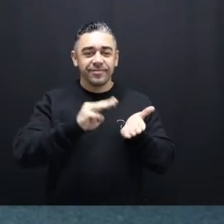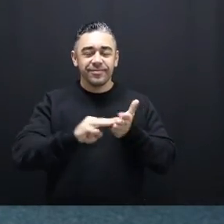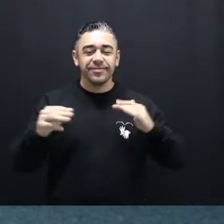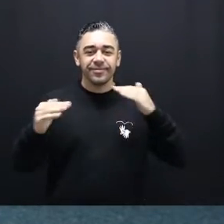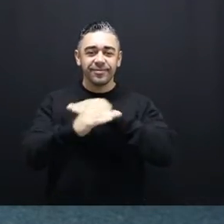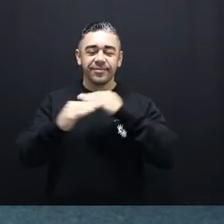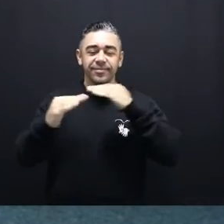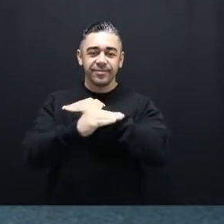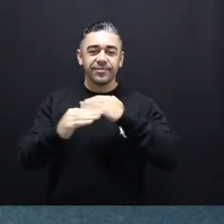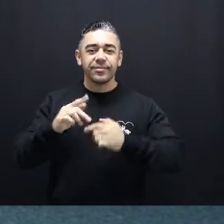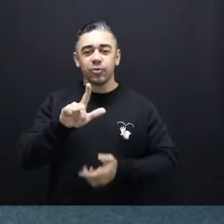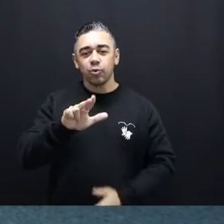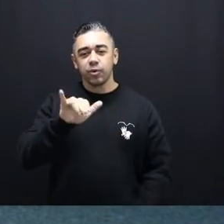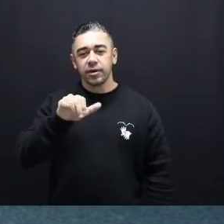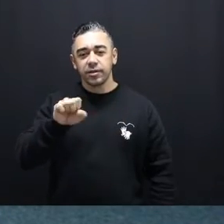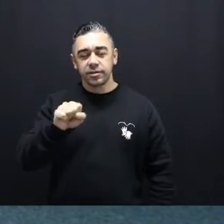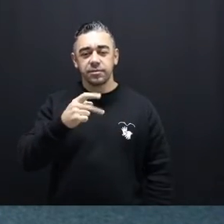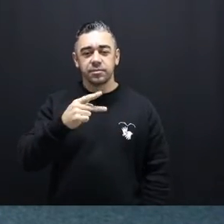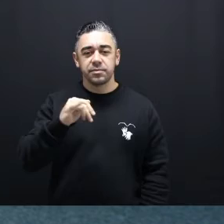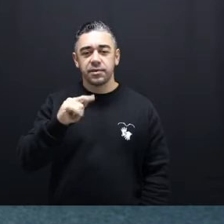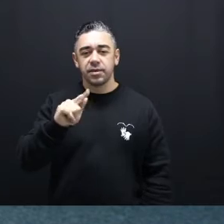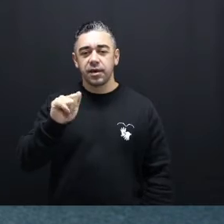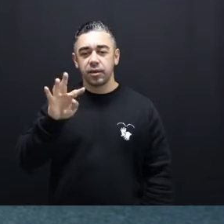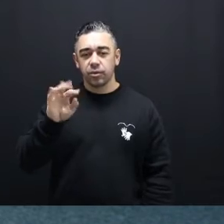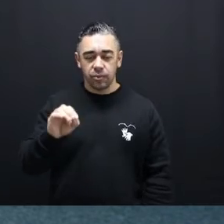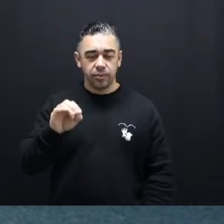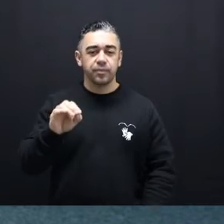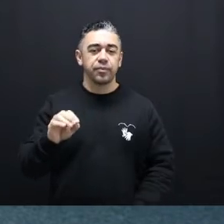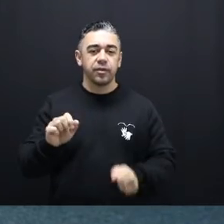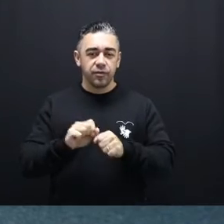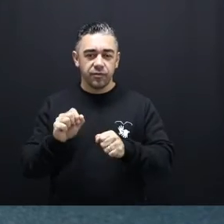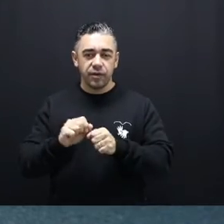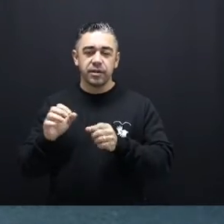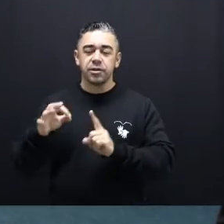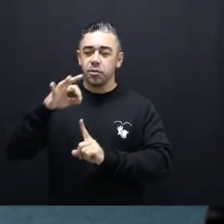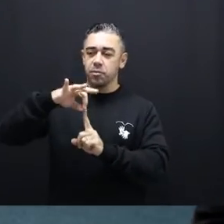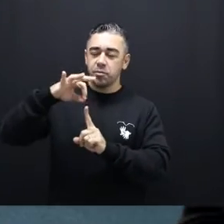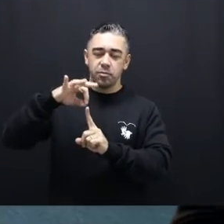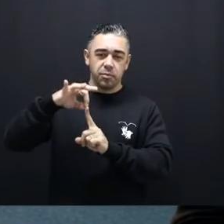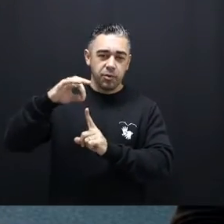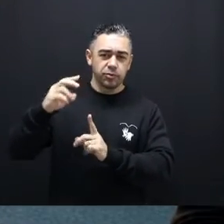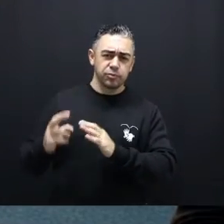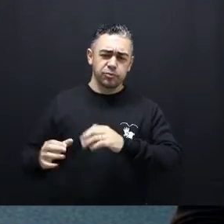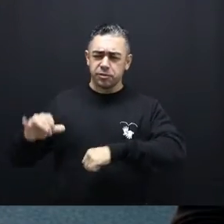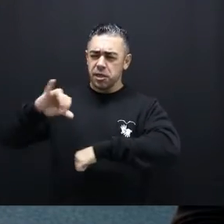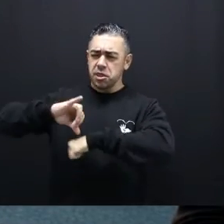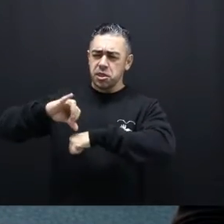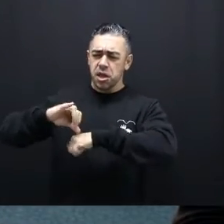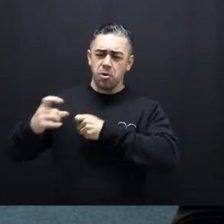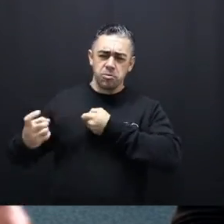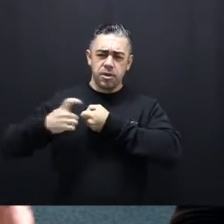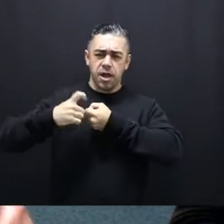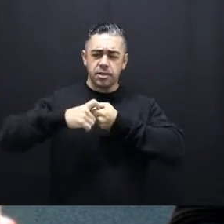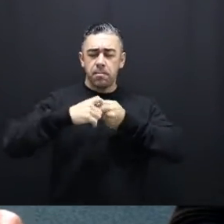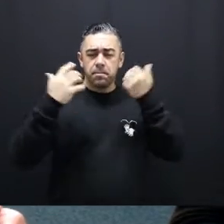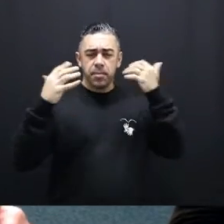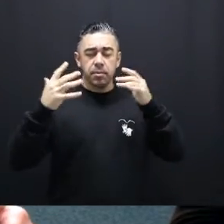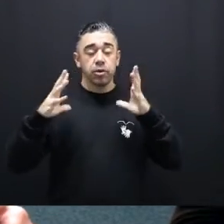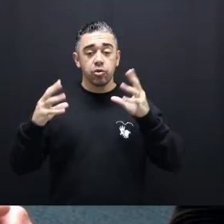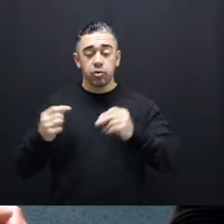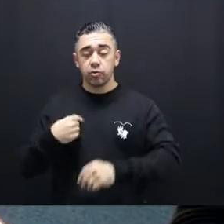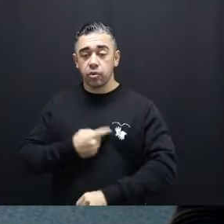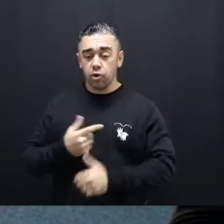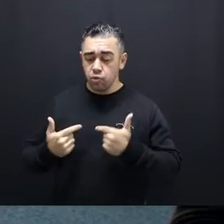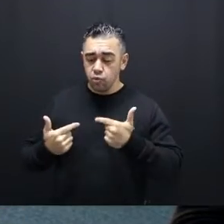aí eu Lucas pirata pela integração do terminal central Parabéns é uma coisa que todos os vereadores